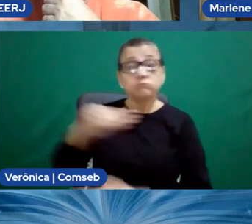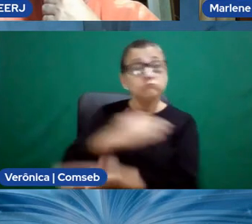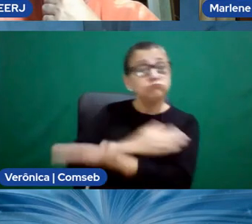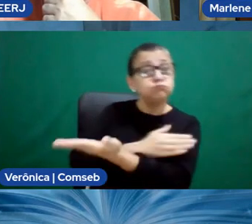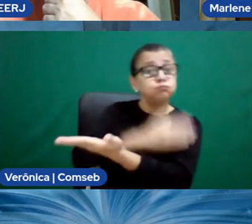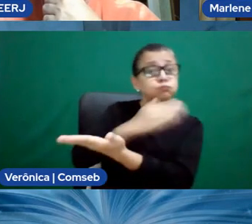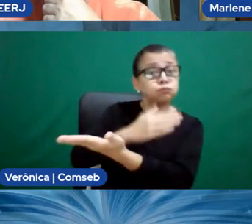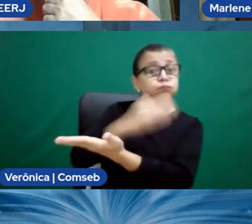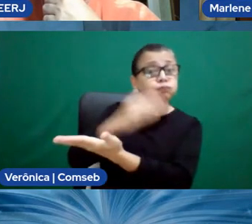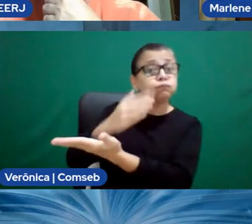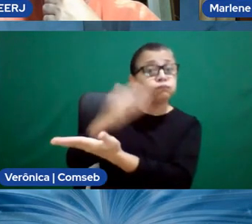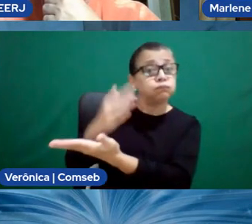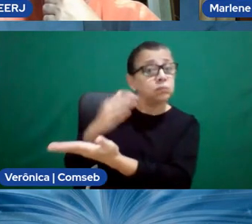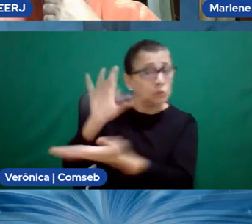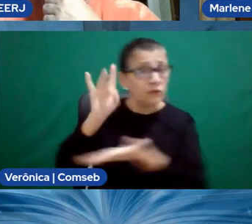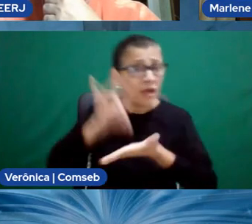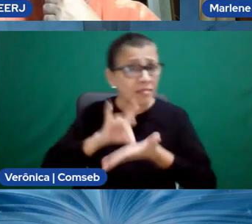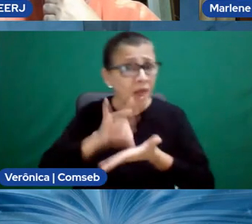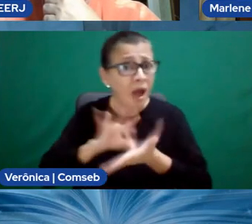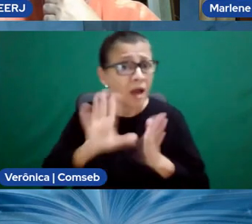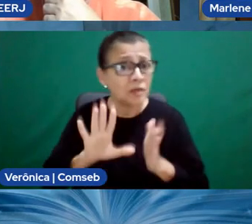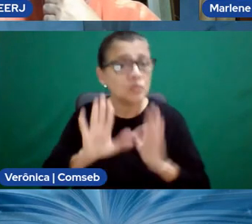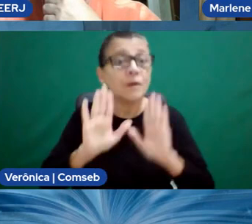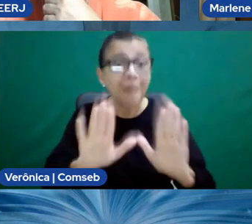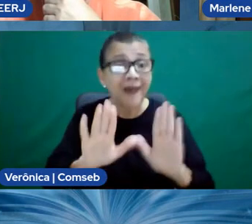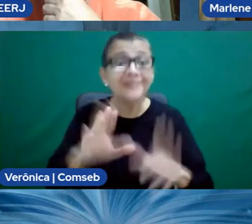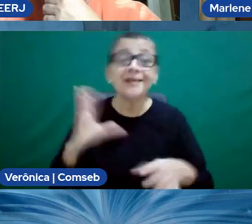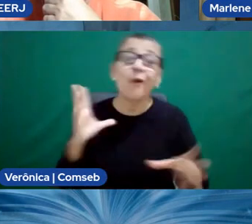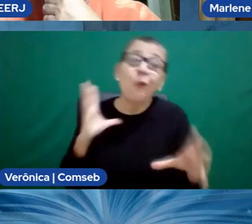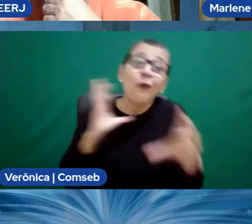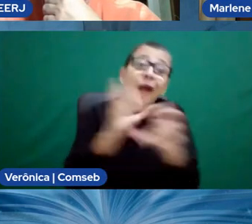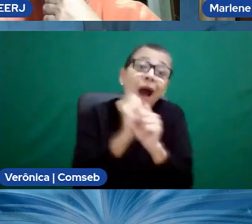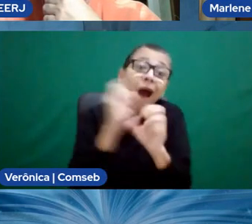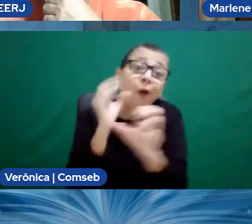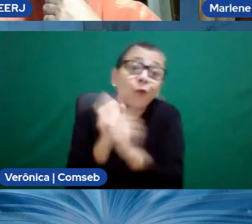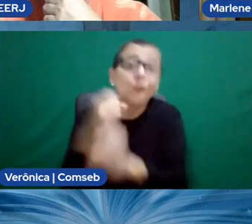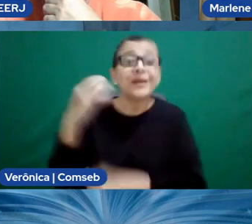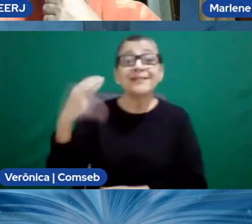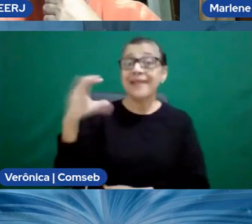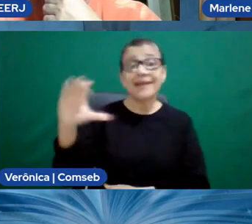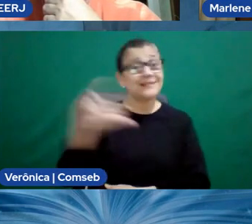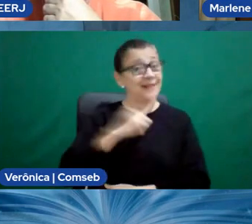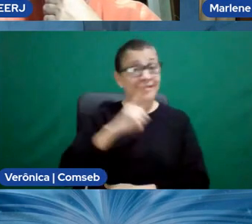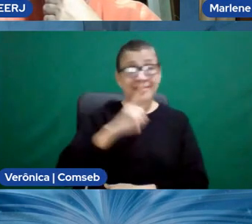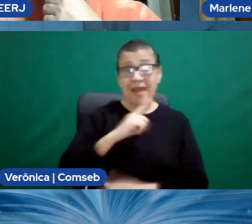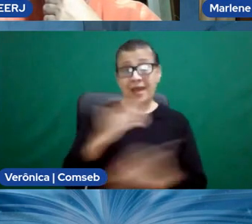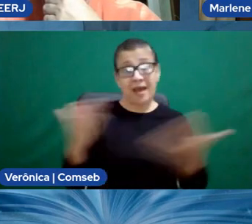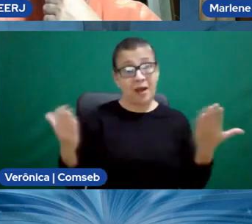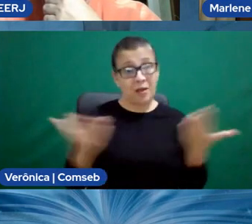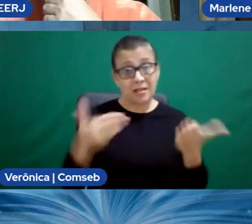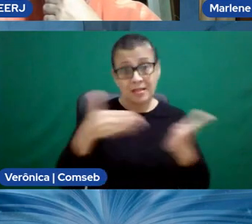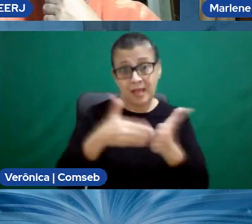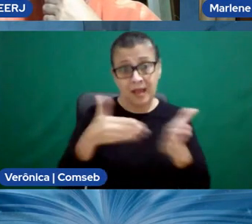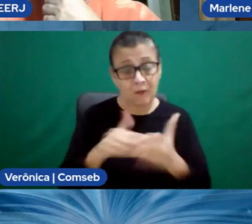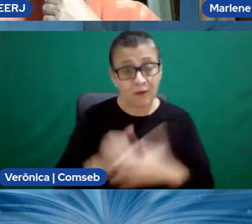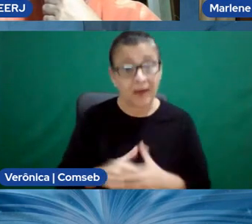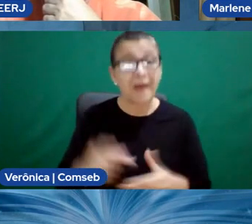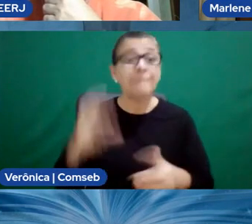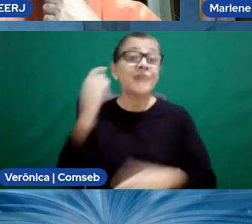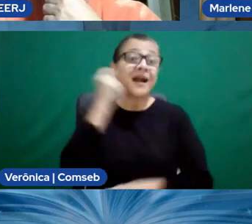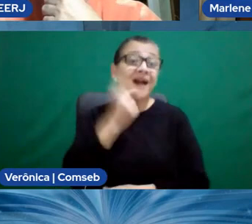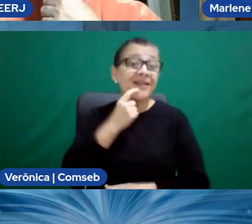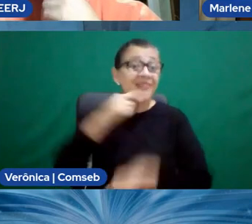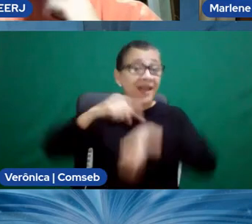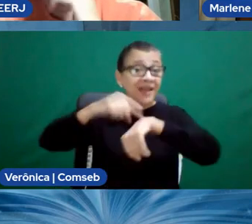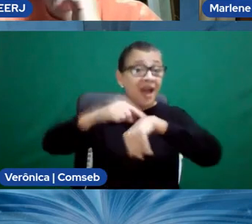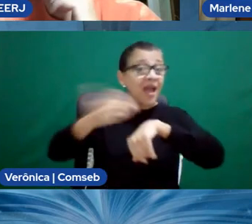realmente. Agora, esses são os cálculos que nós temos atualmente. Na época do Kardec, não havia